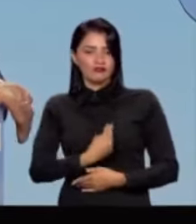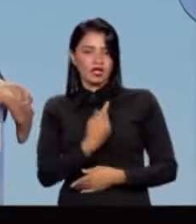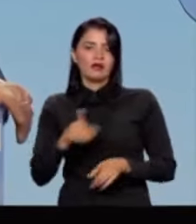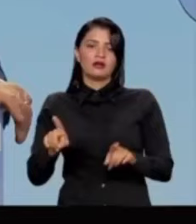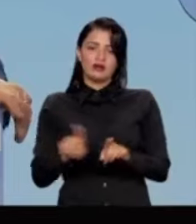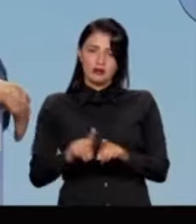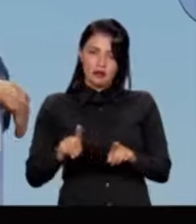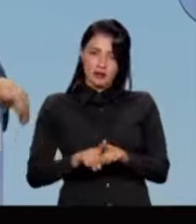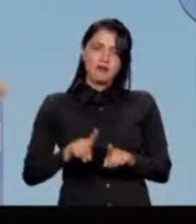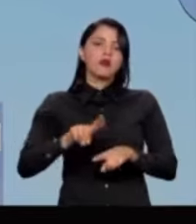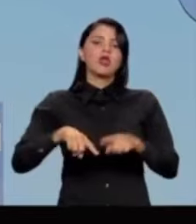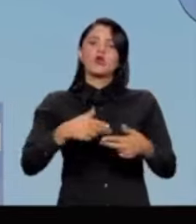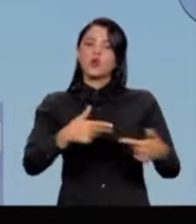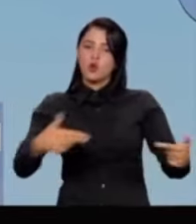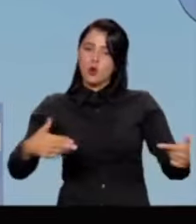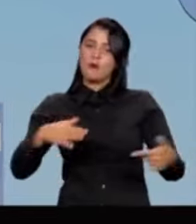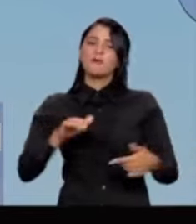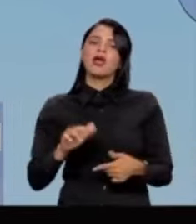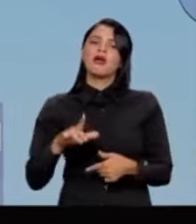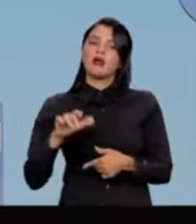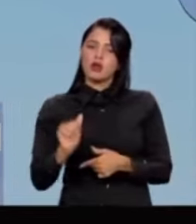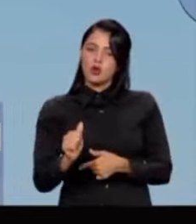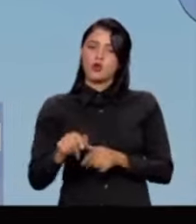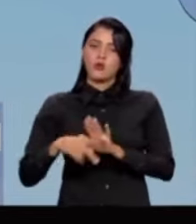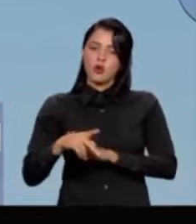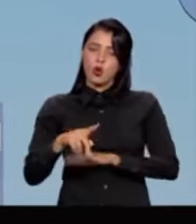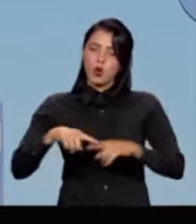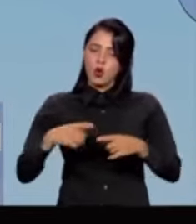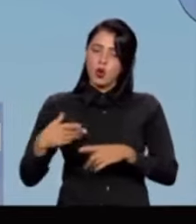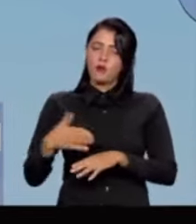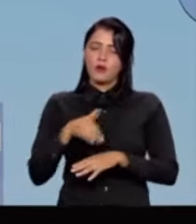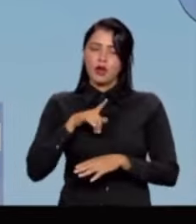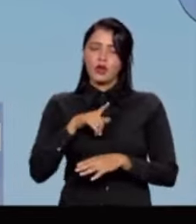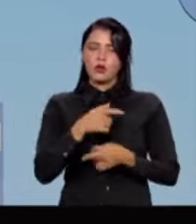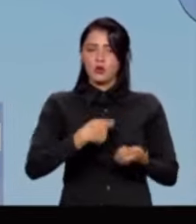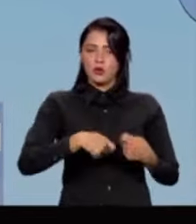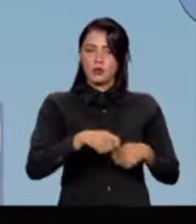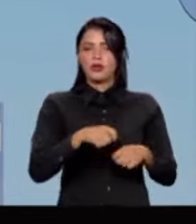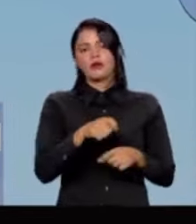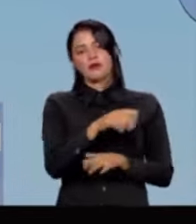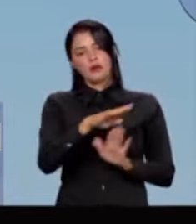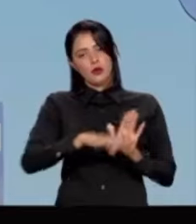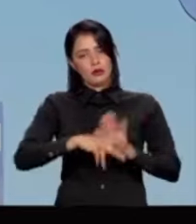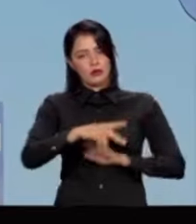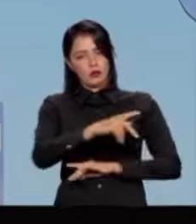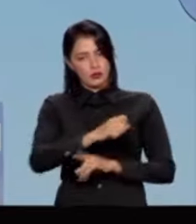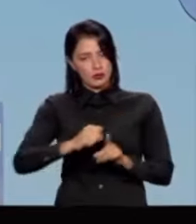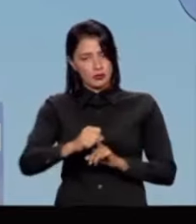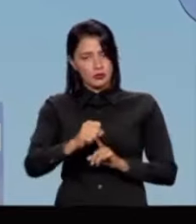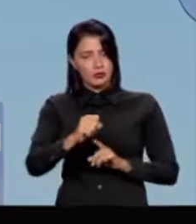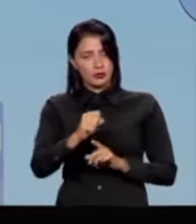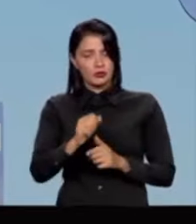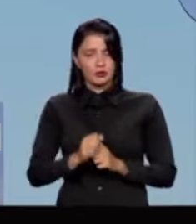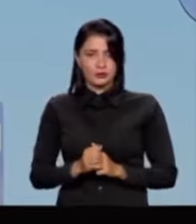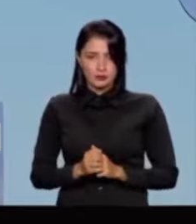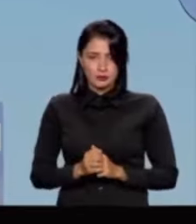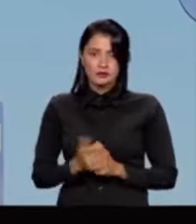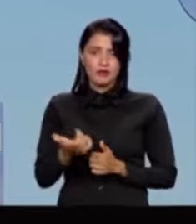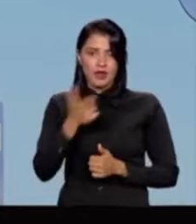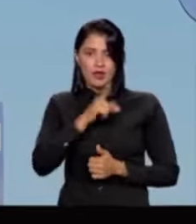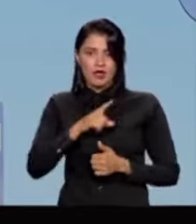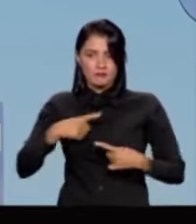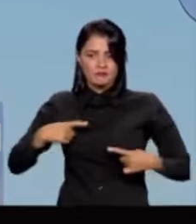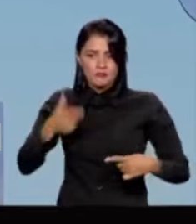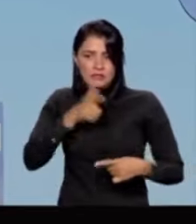então essenciais para a economia e programas sociais. A corrida armamentista dificulta